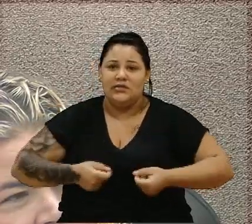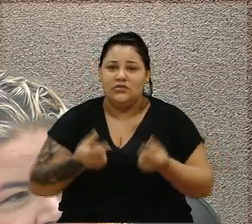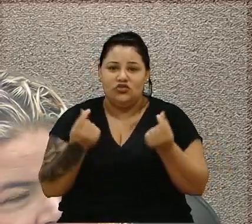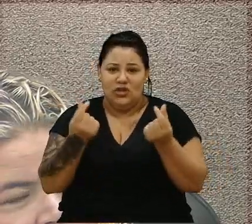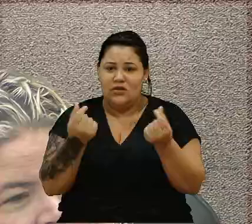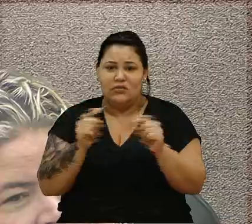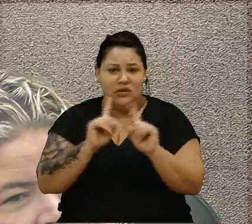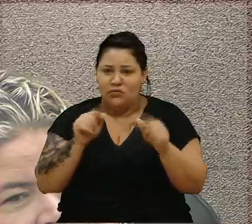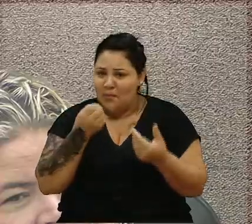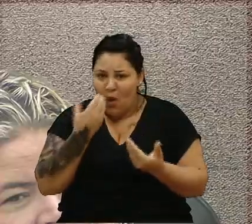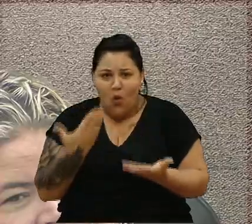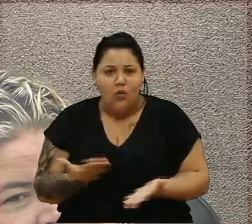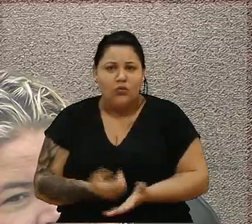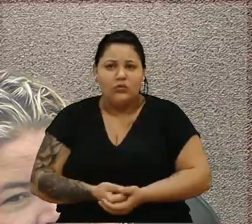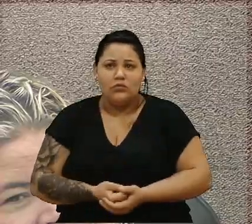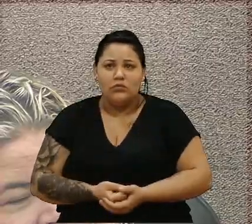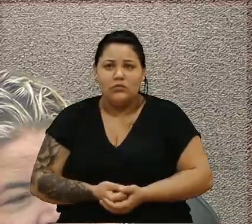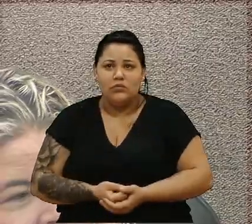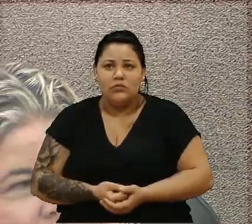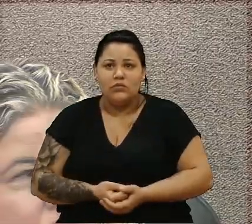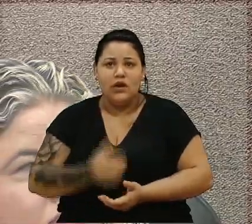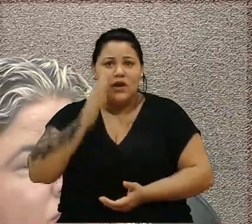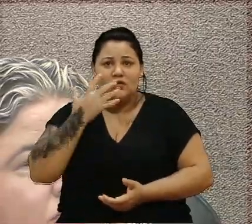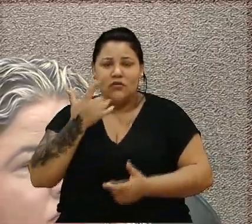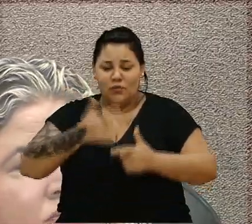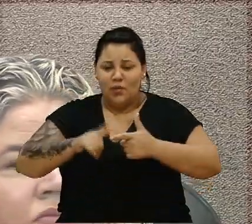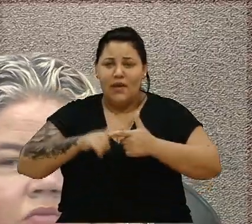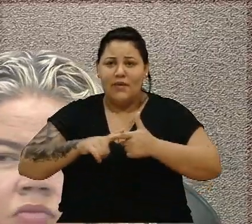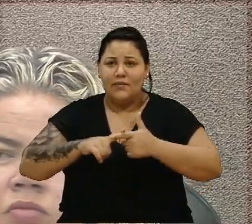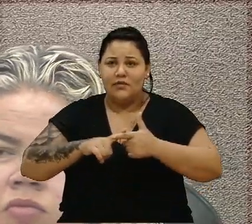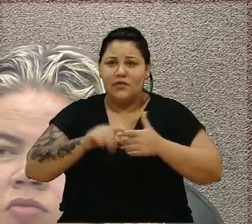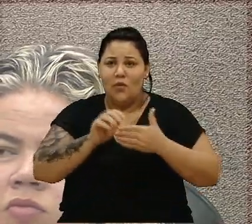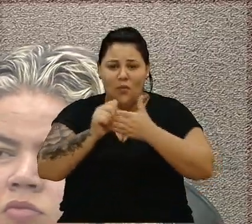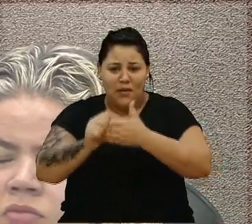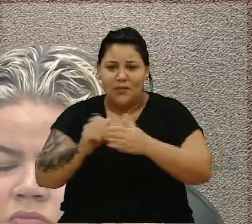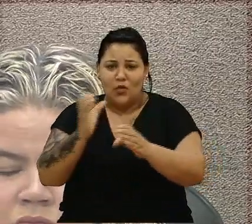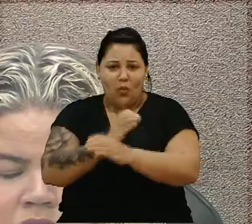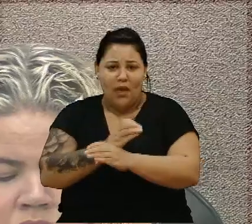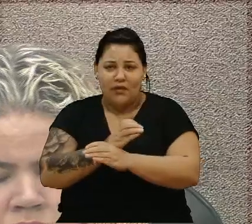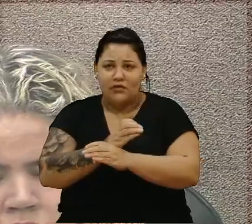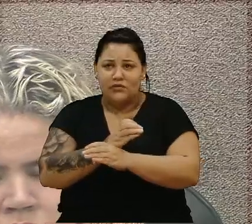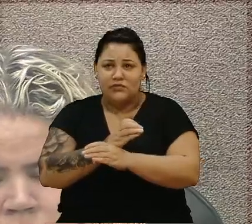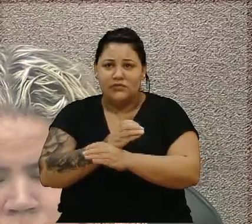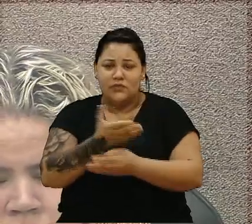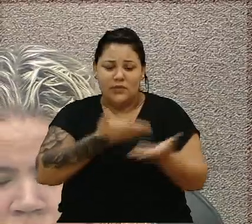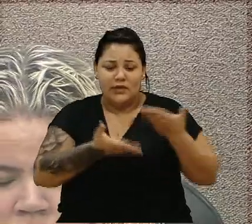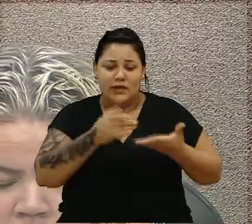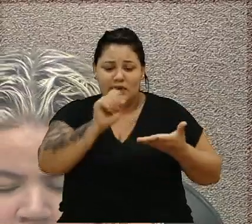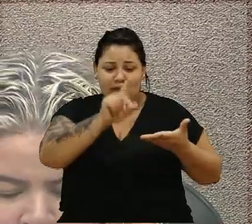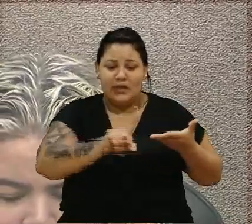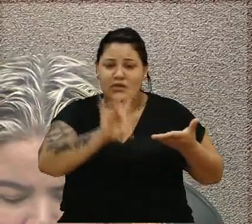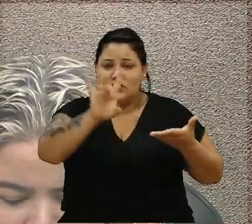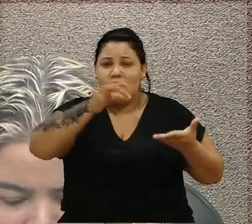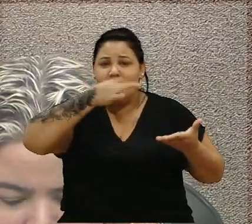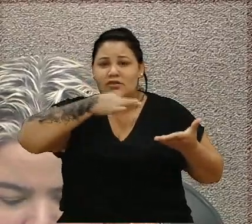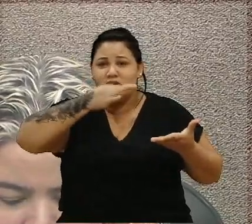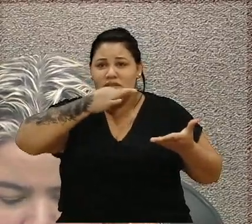bom? Resolve o problema da assistência plena, está resolvido o problema. Vamos atender só quem é de Caxias, que não